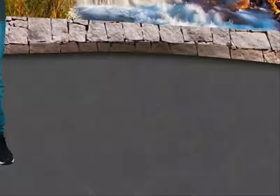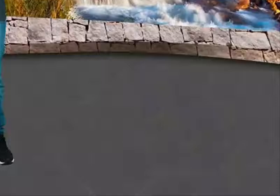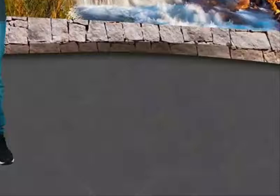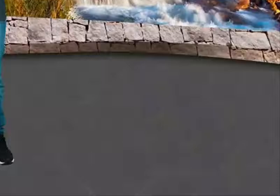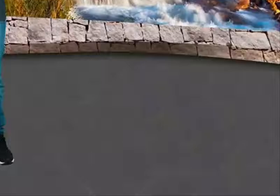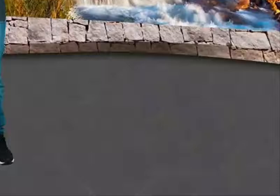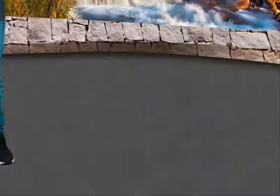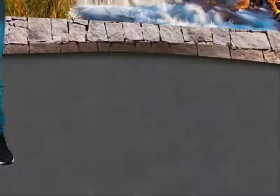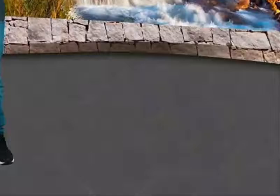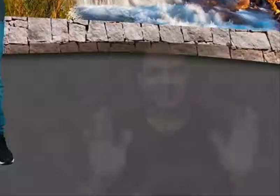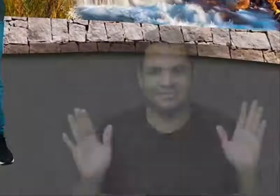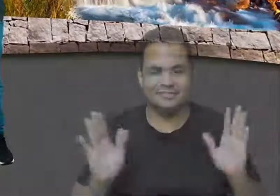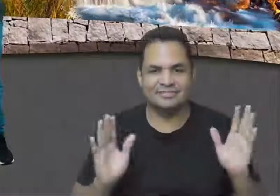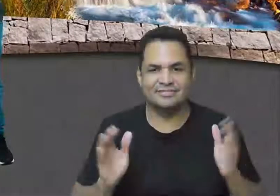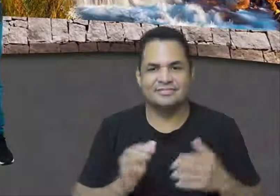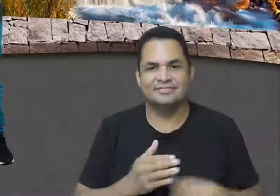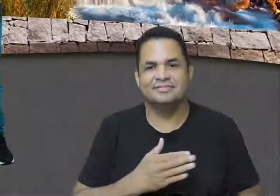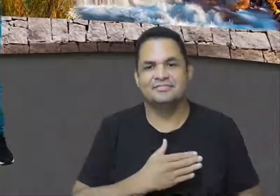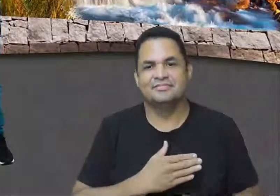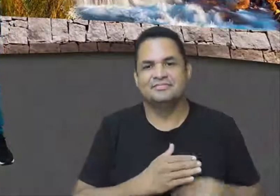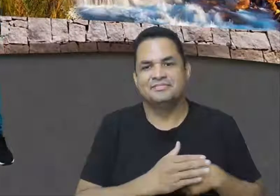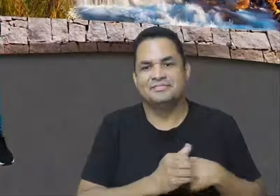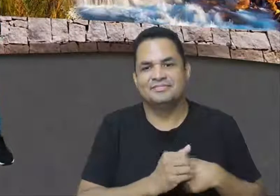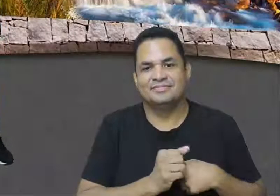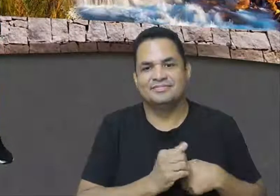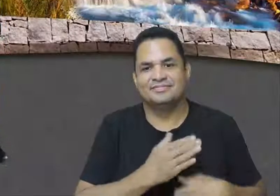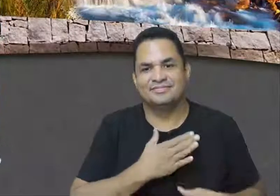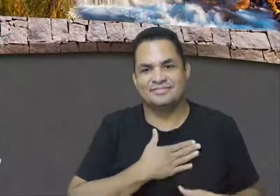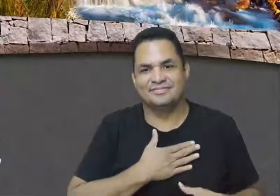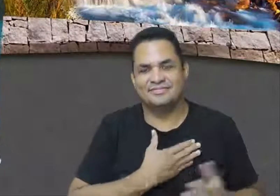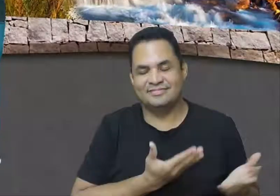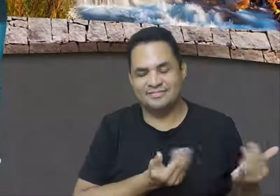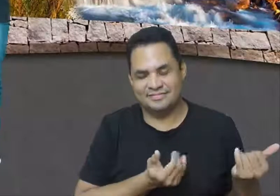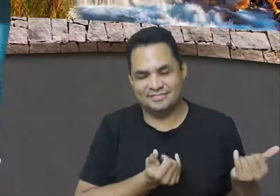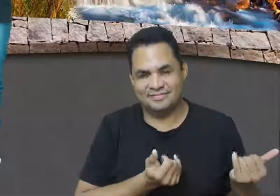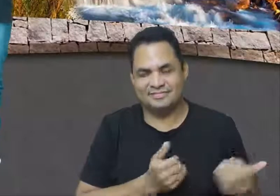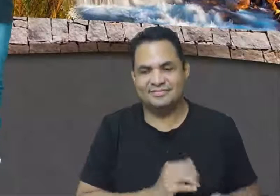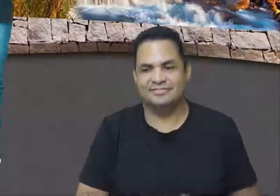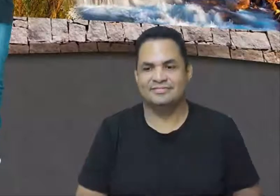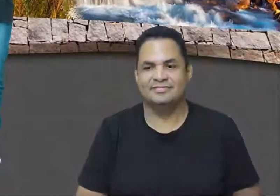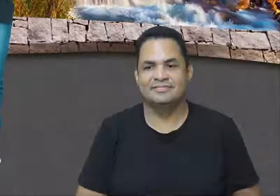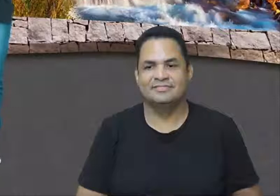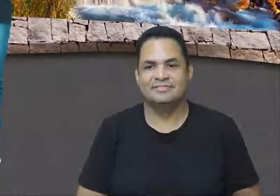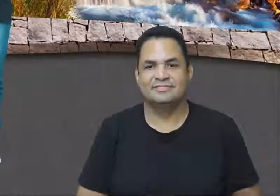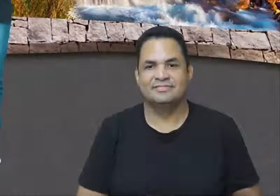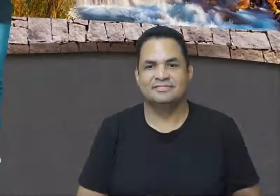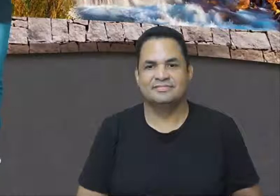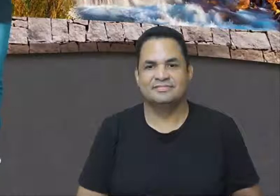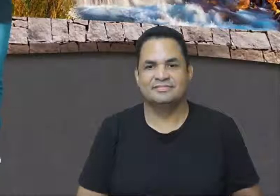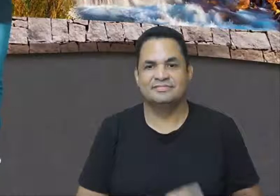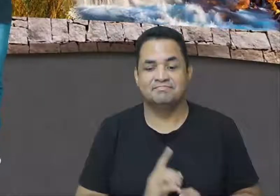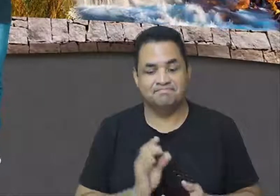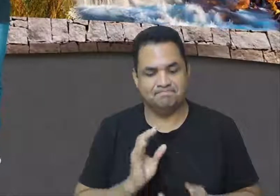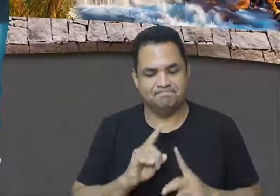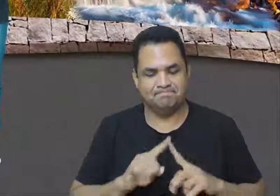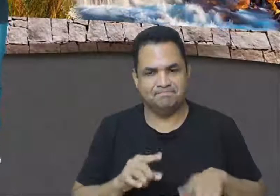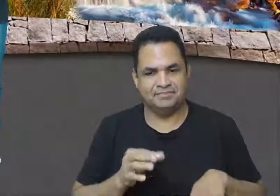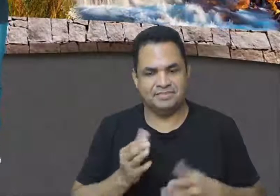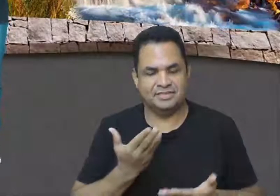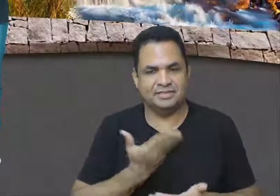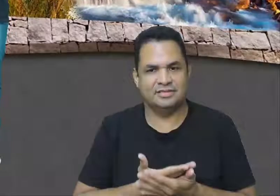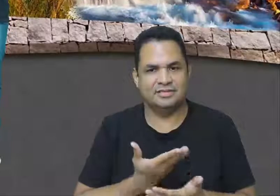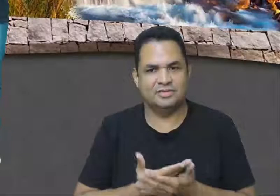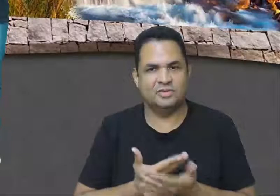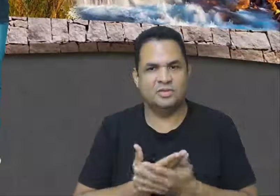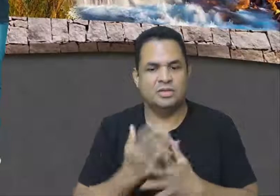Olá, meus queridos jovens. Olha, estou falando queridos jovens, tá? Mas com certeza essa aula hoje,